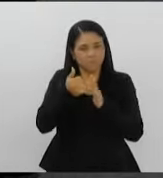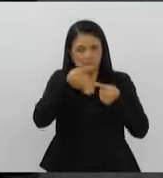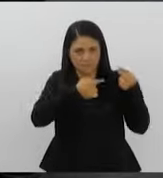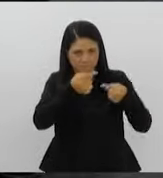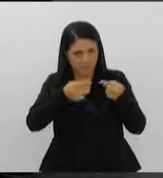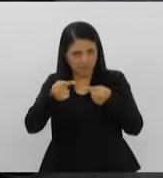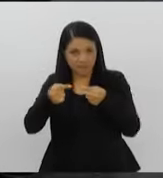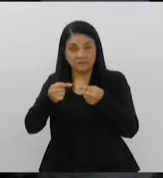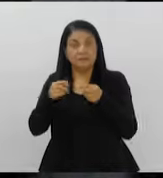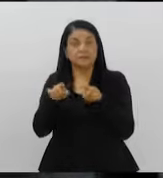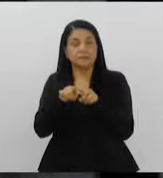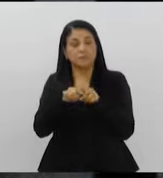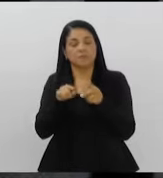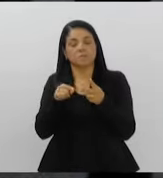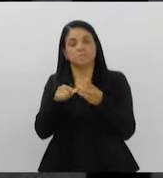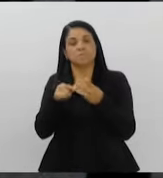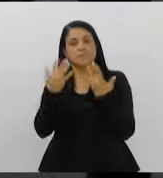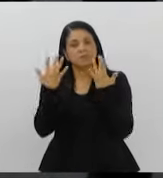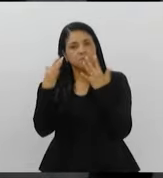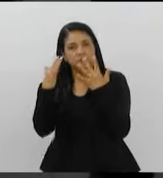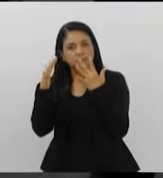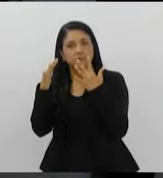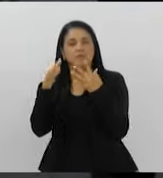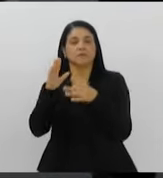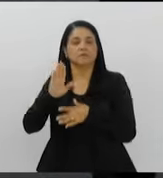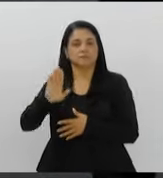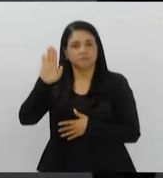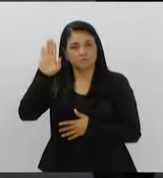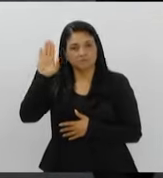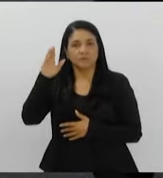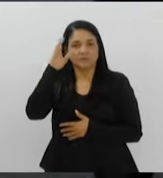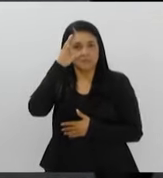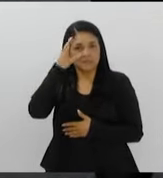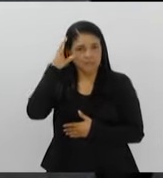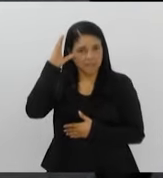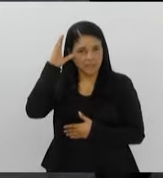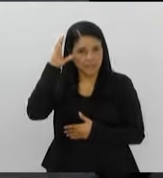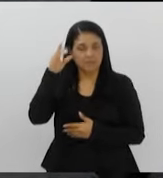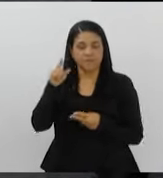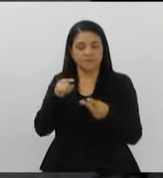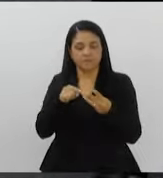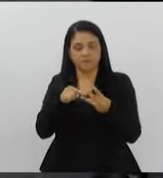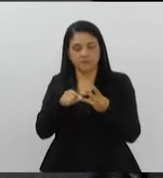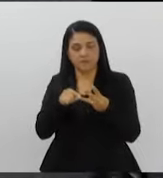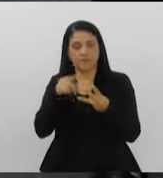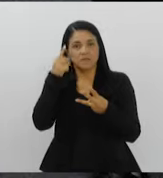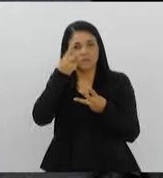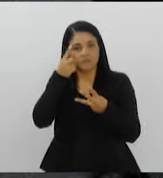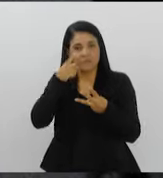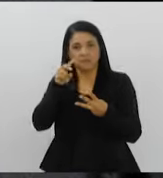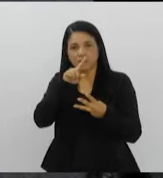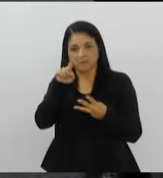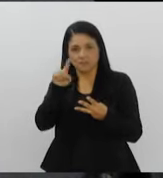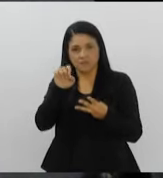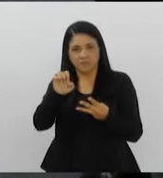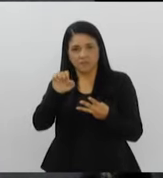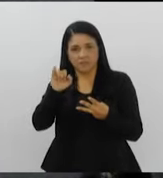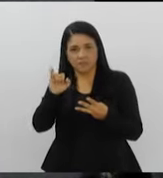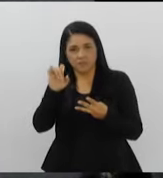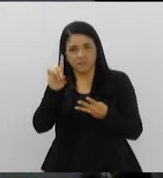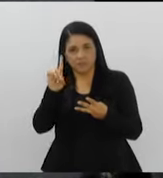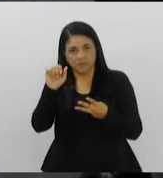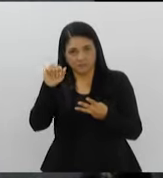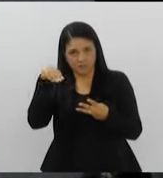também parabenizar a candidatura da deputada Célia Jordão e da deputada Zeidan.